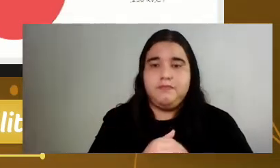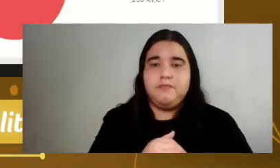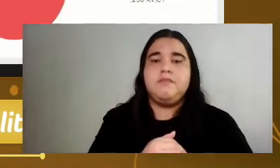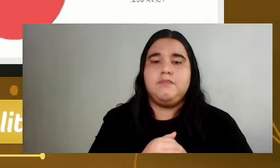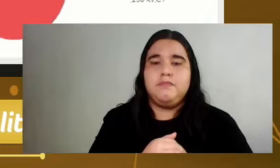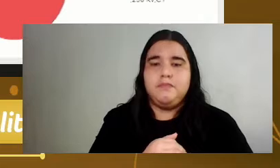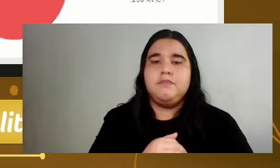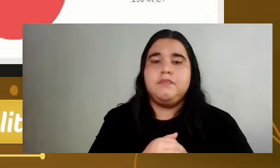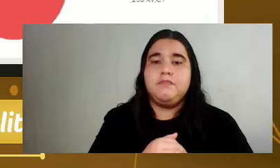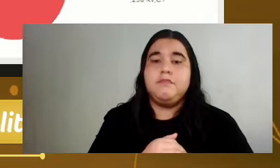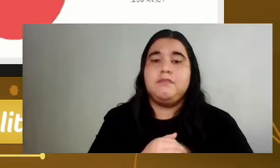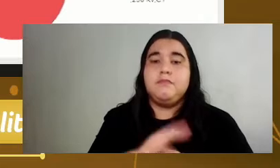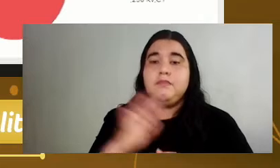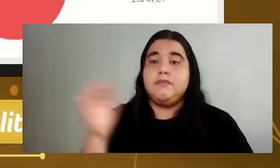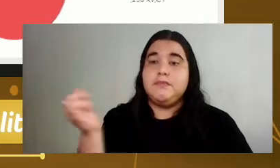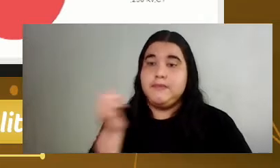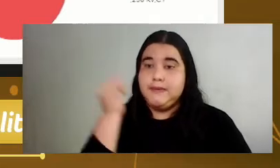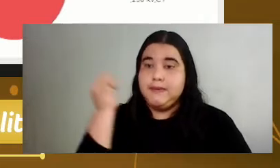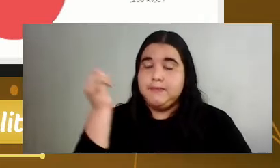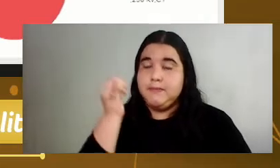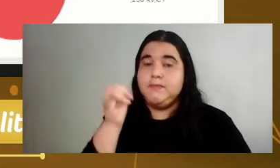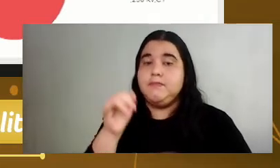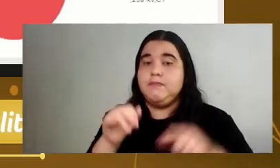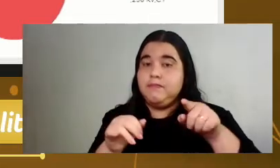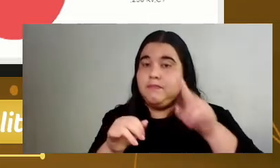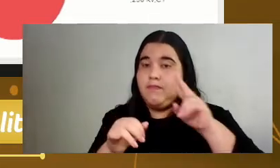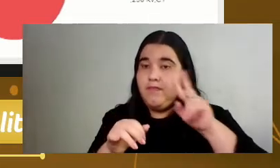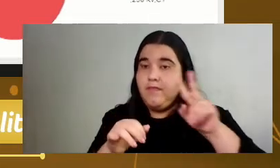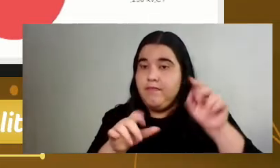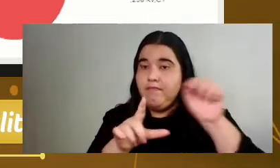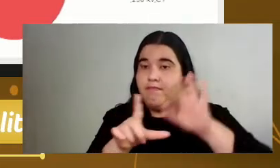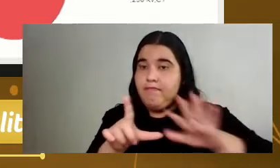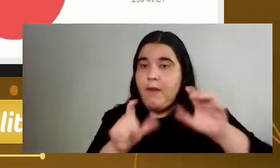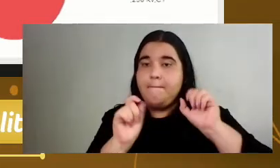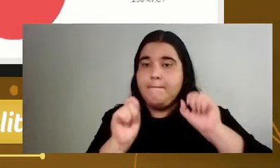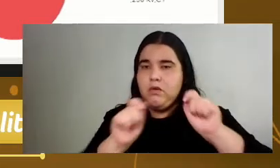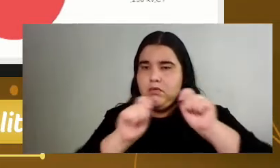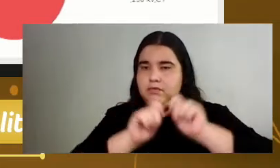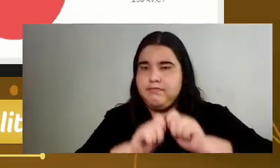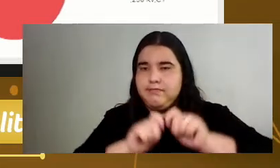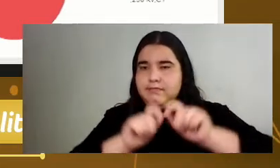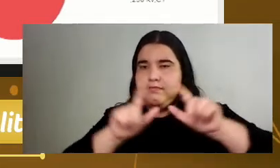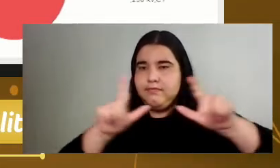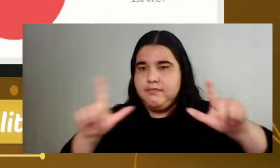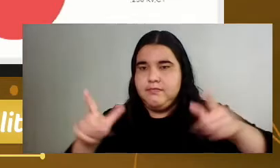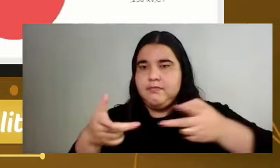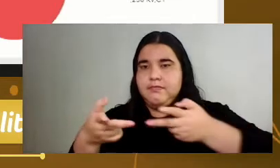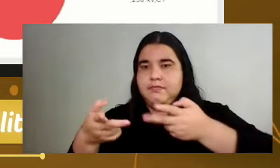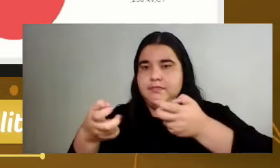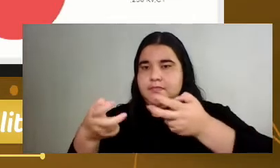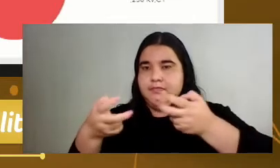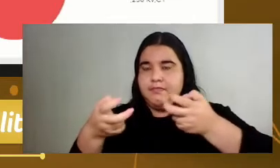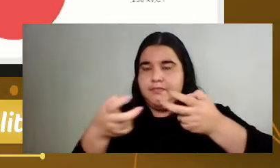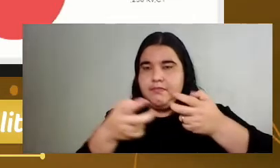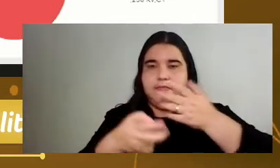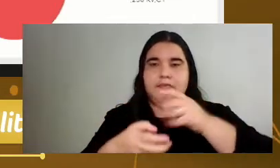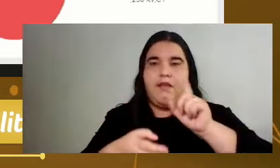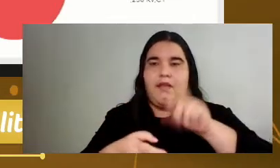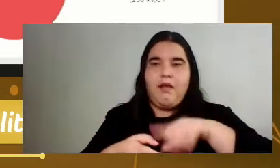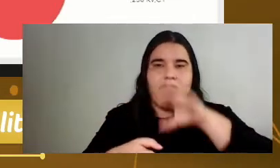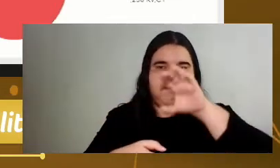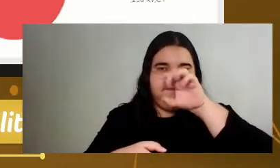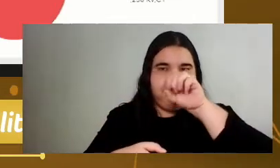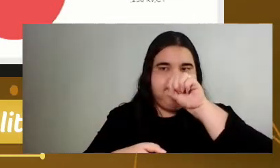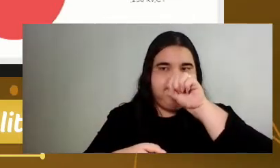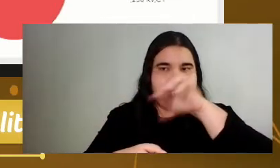Uma coisa importante aqui nesse painel, a gente pode dar um zoom aqui, perceber, né, as ocupações. Aquela faixa que eu expliquei no começo